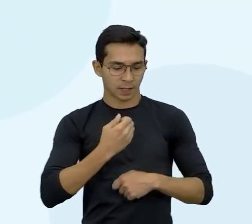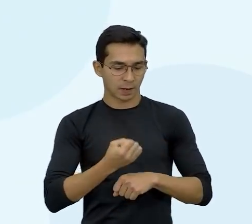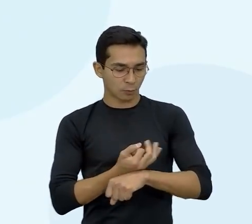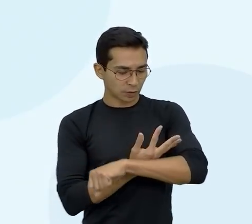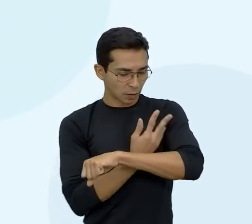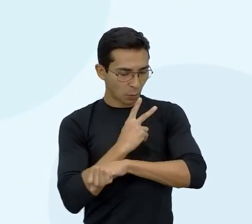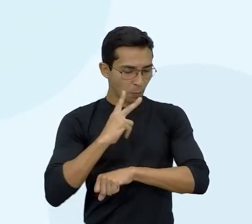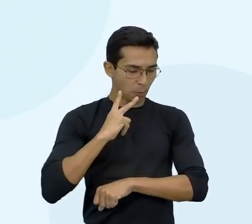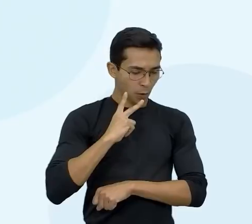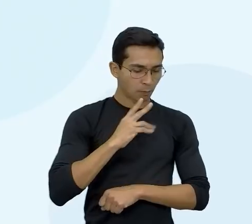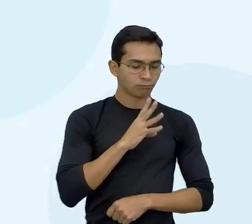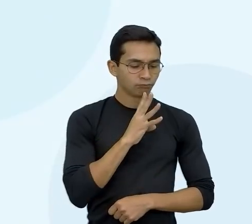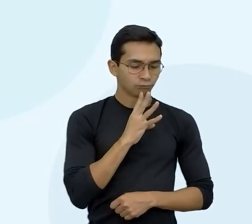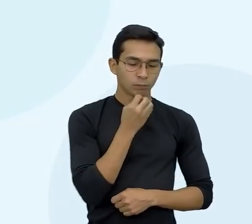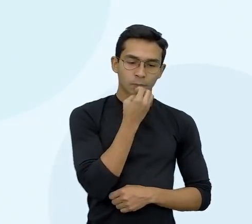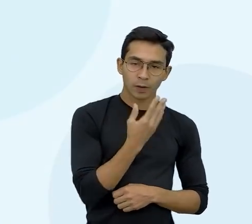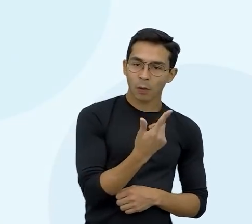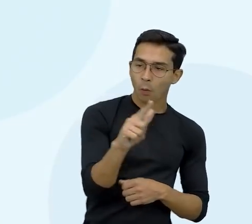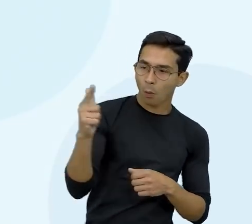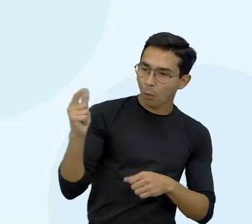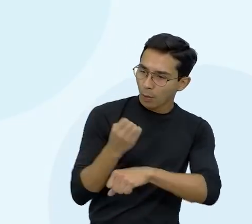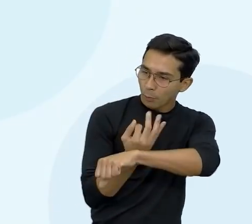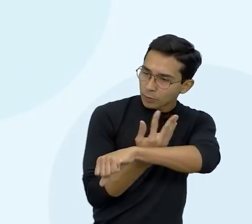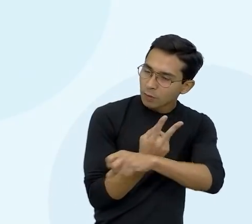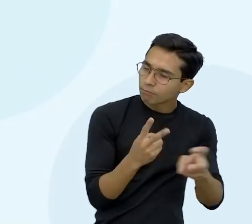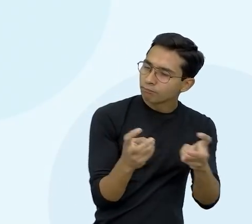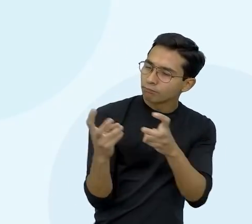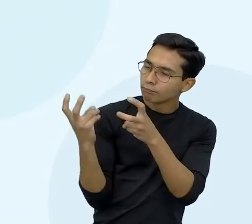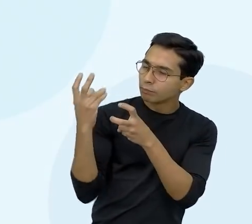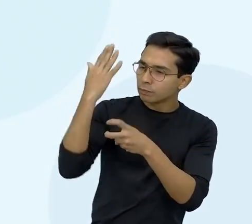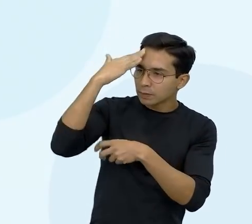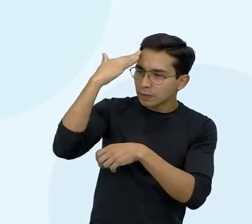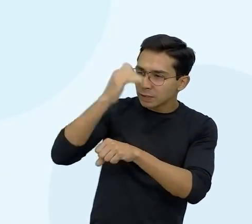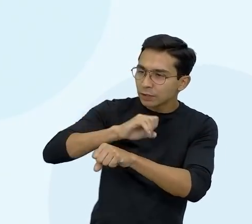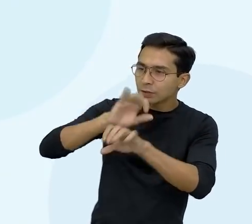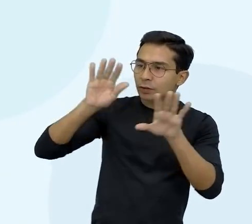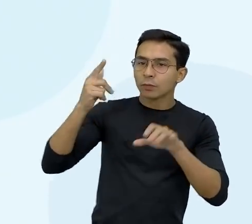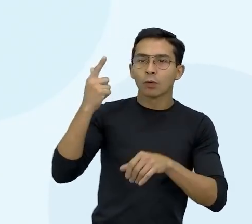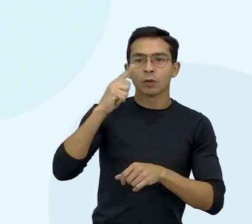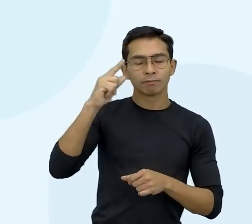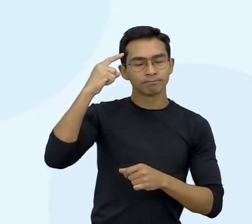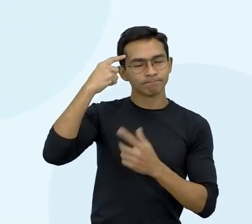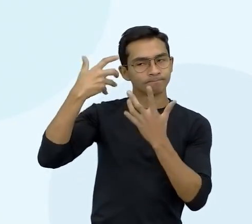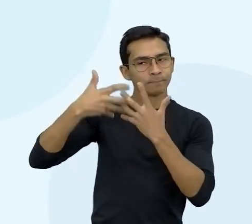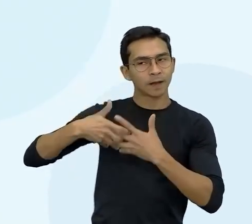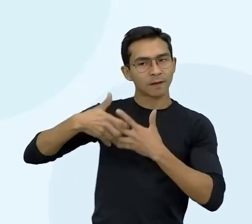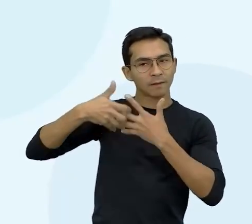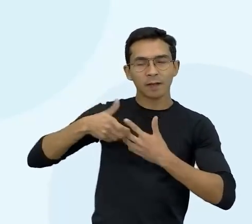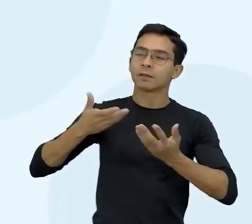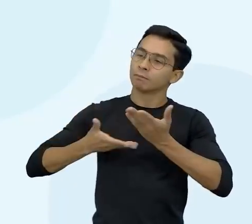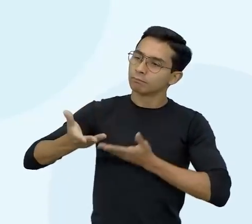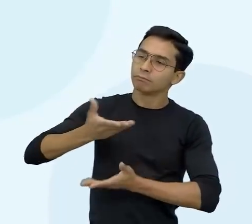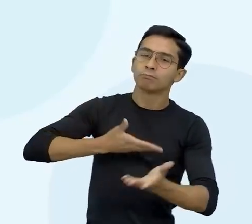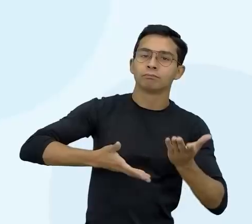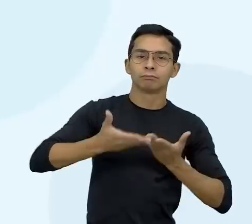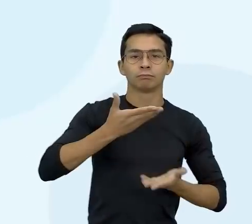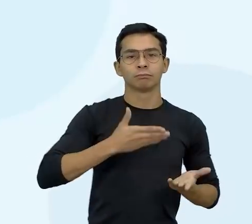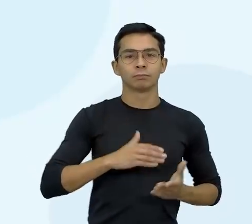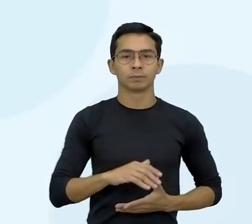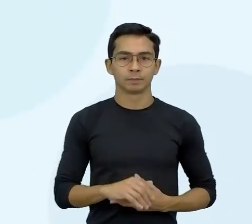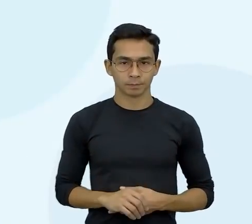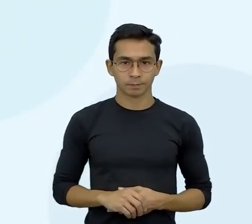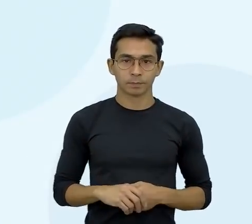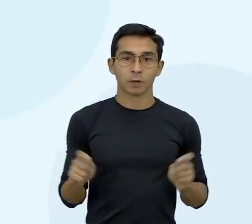outros, para que isso desenvolva a autocrítica e tenha a capacidade de lidar com todas essas situações. A